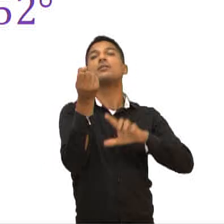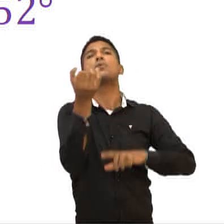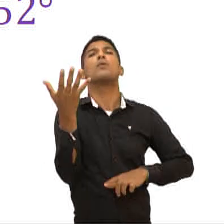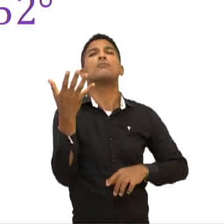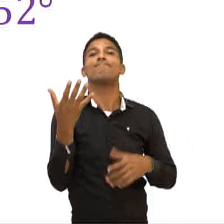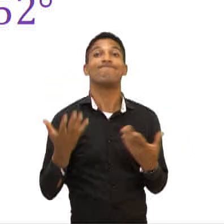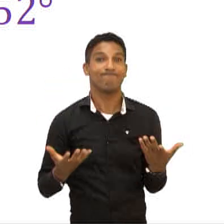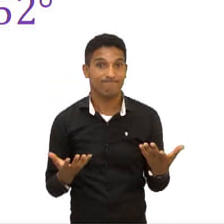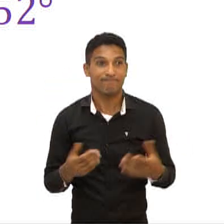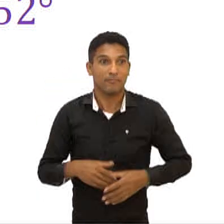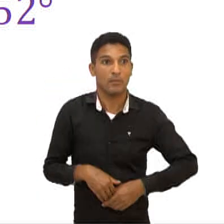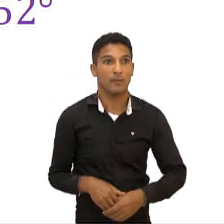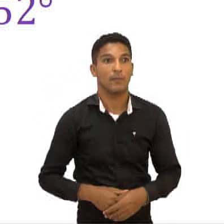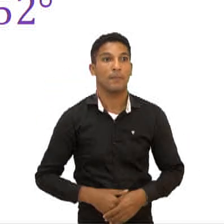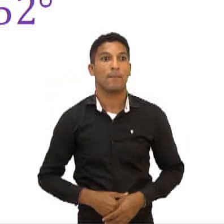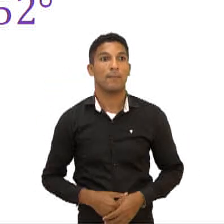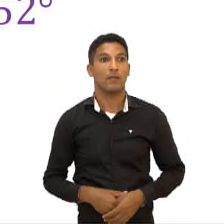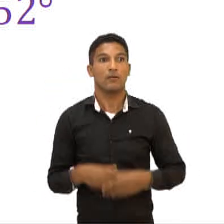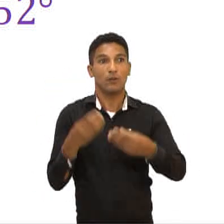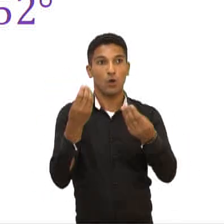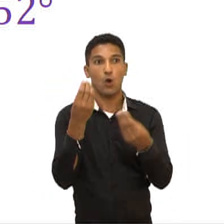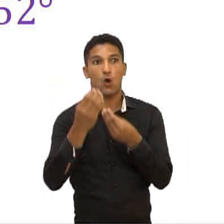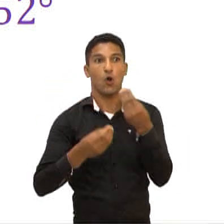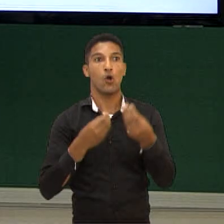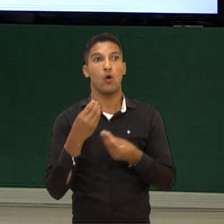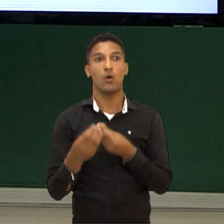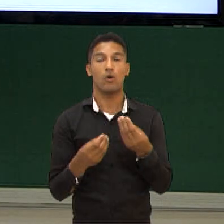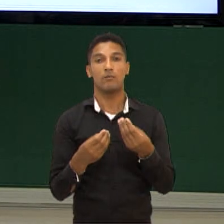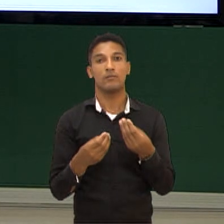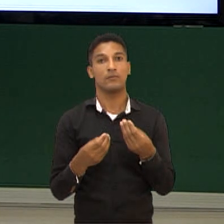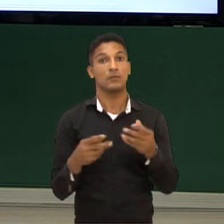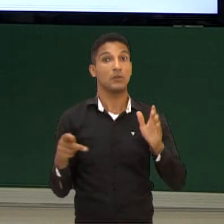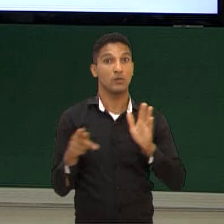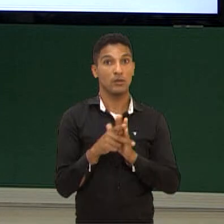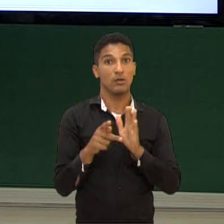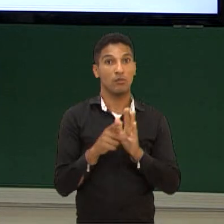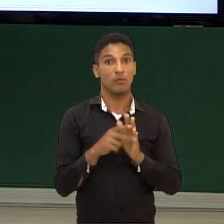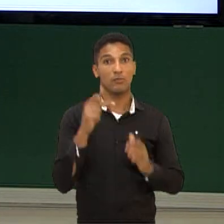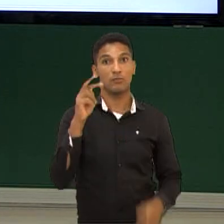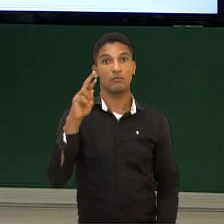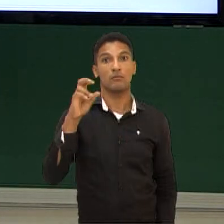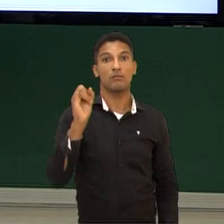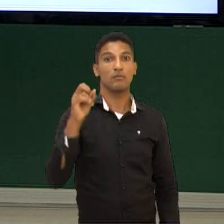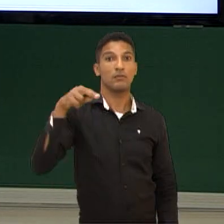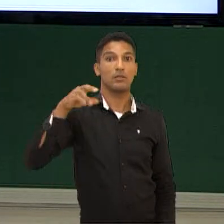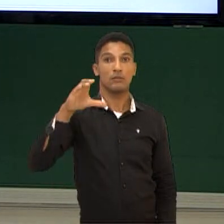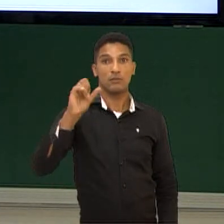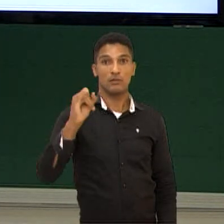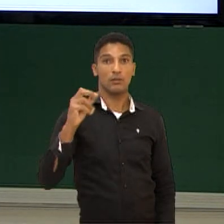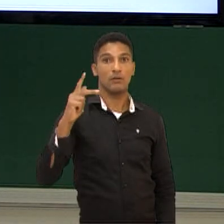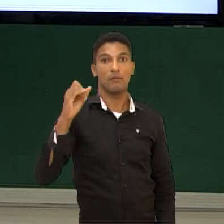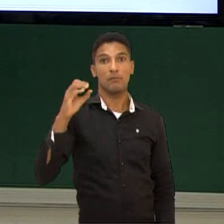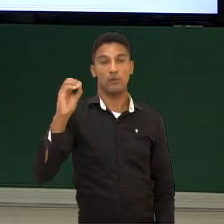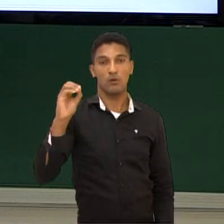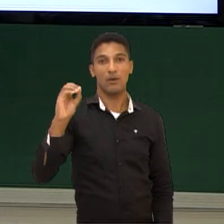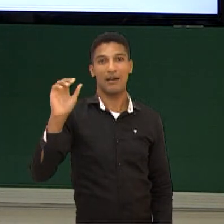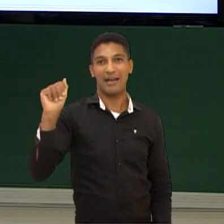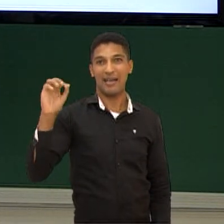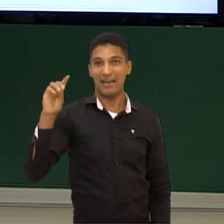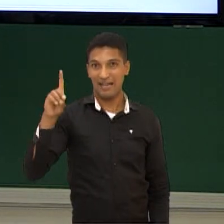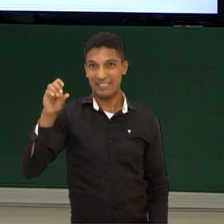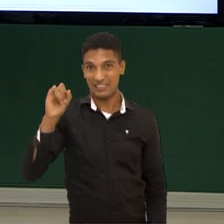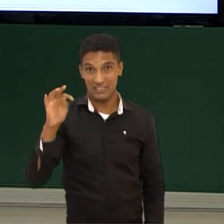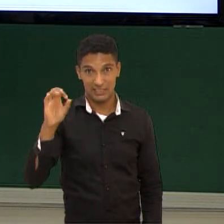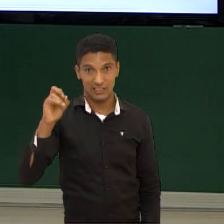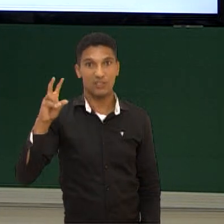em equilíbrio? Para a gente utilizar o princípio aditivo, vamos lembrar numa balança que está em